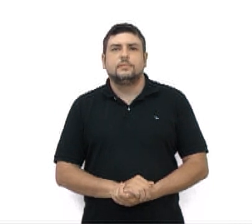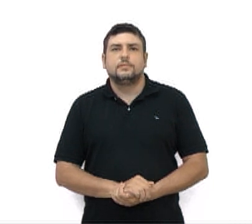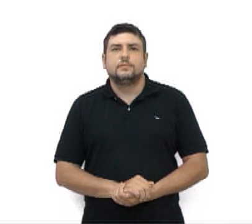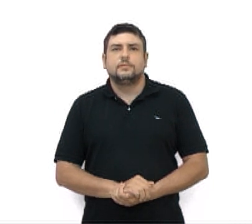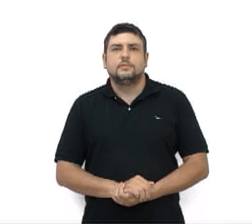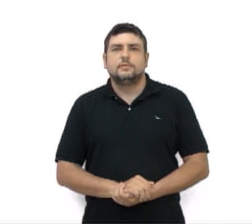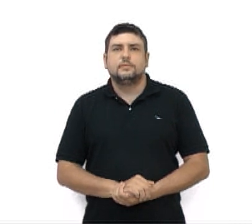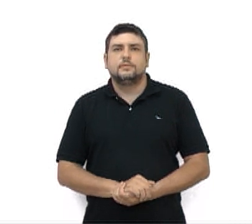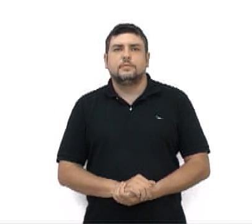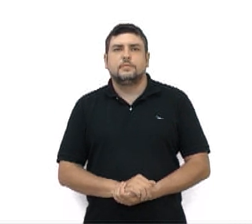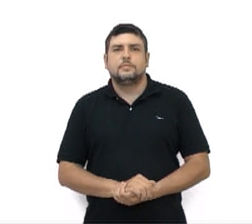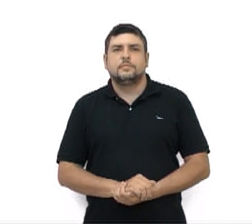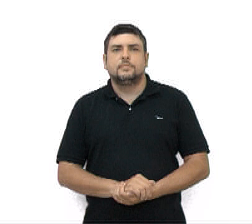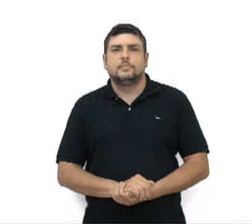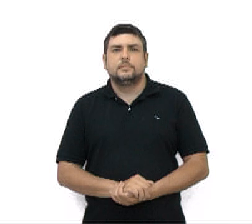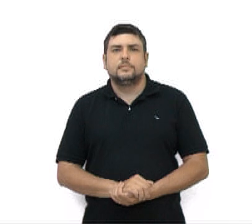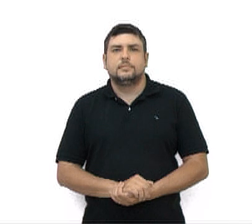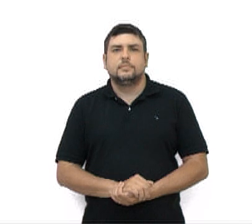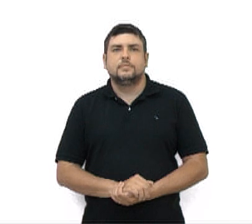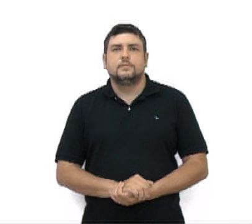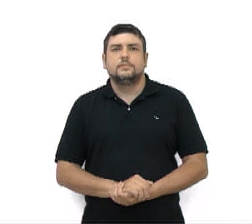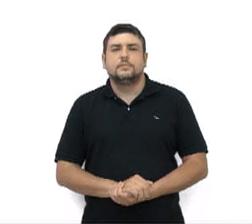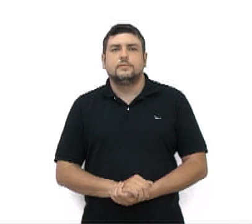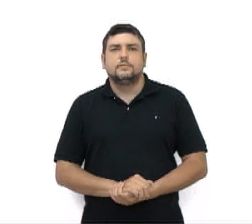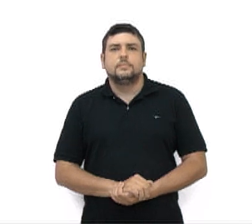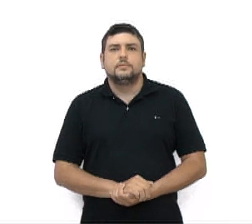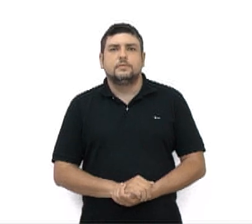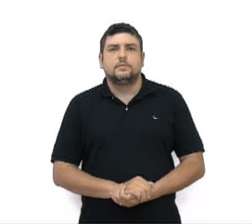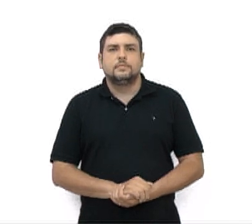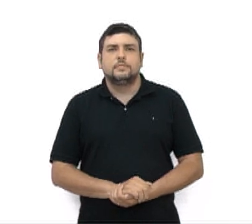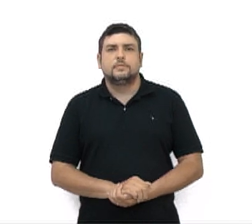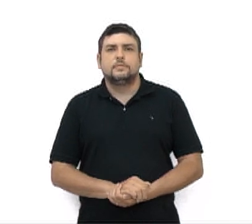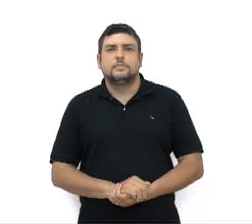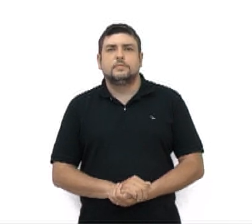isso aqui, ó, você terá a velocidade